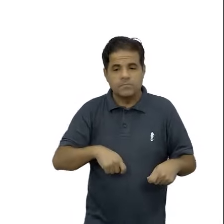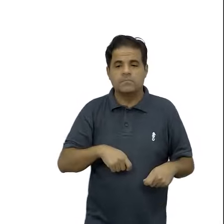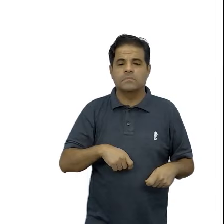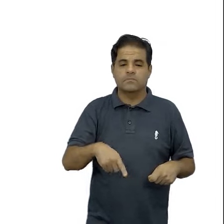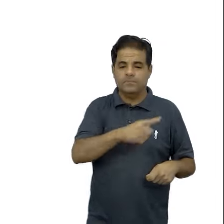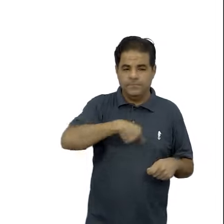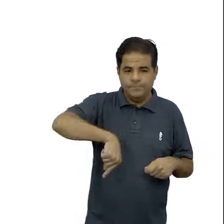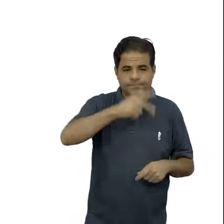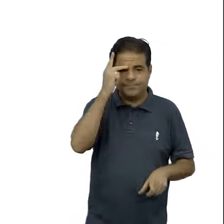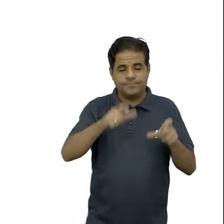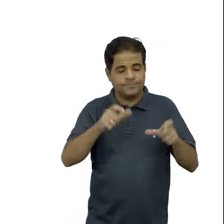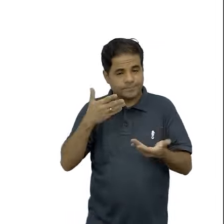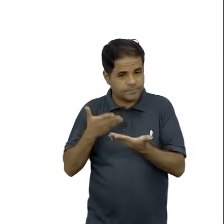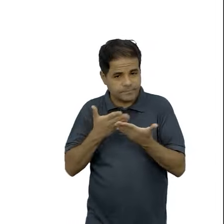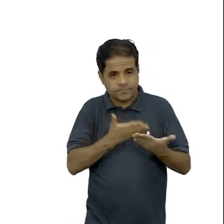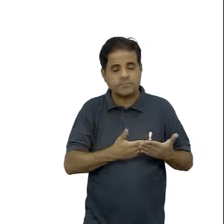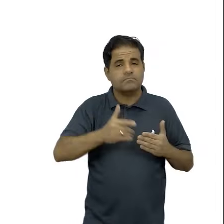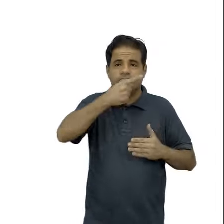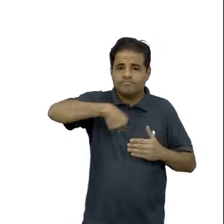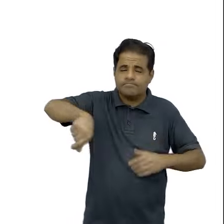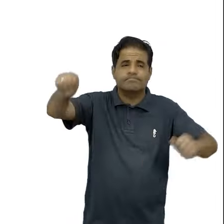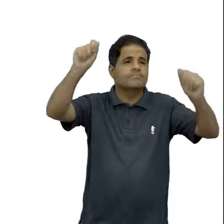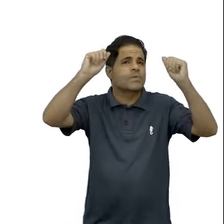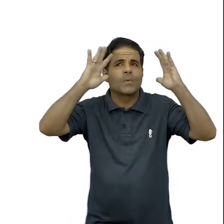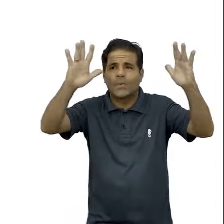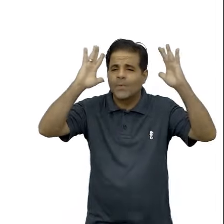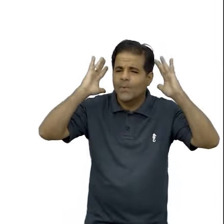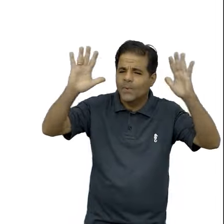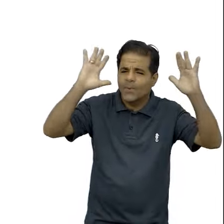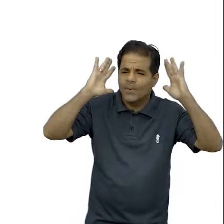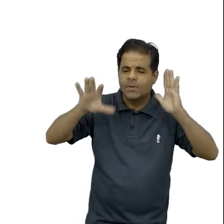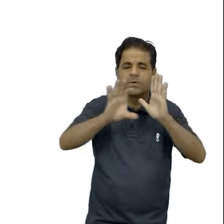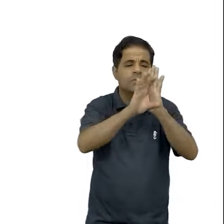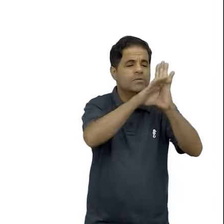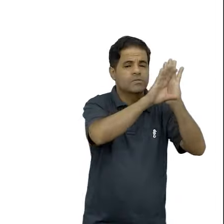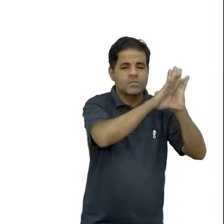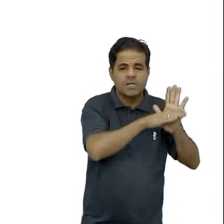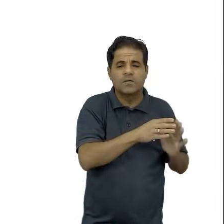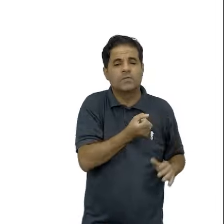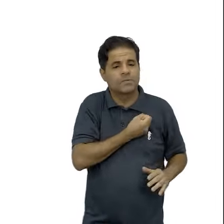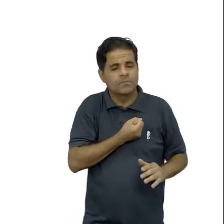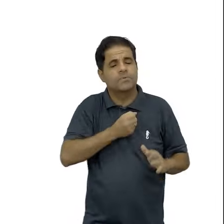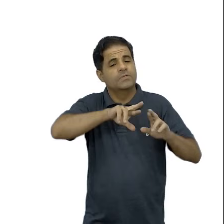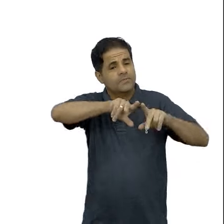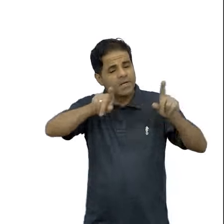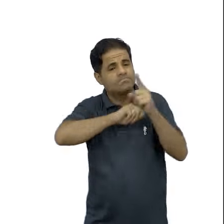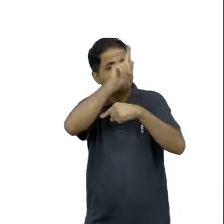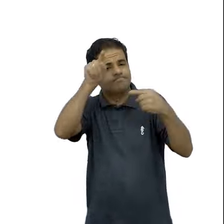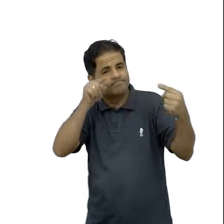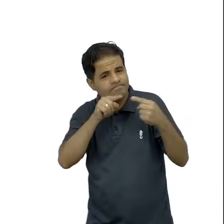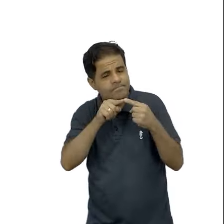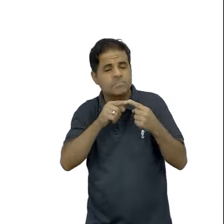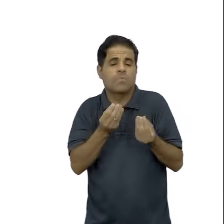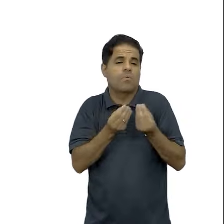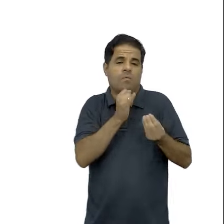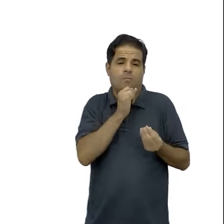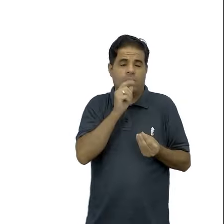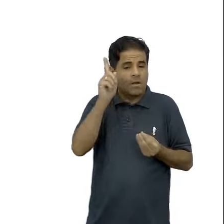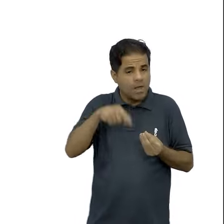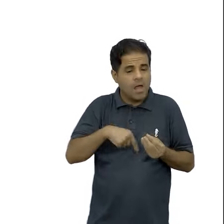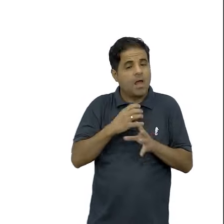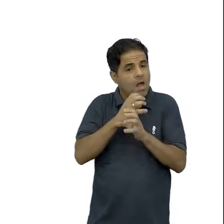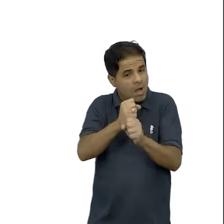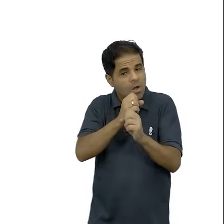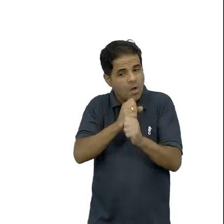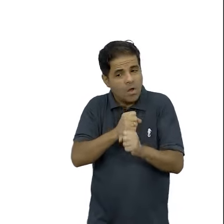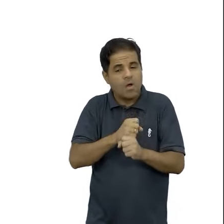possibilitam aos estudantes refletir sobre o conceito de números com diferentes propósitos, como, por exemplo, a ideia de